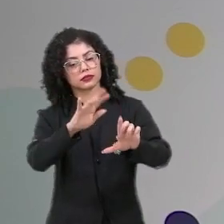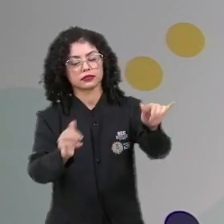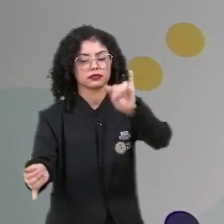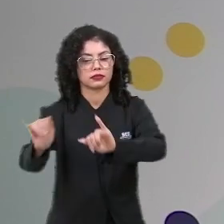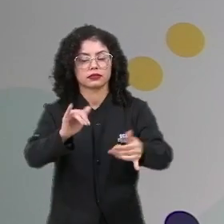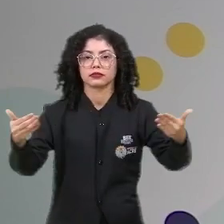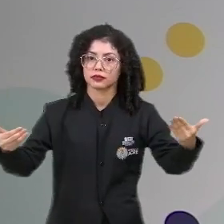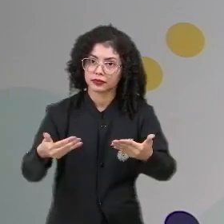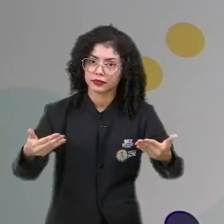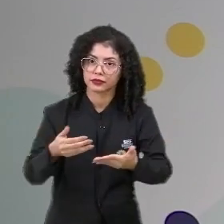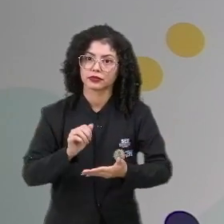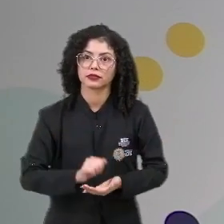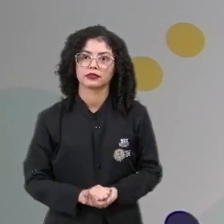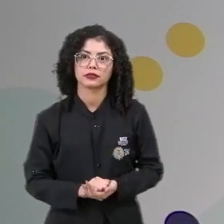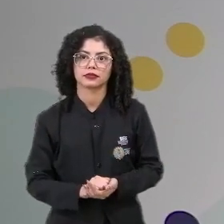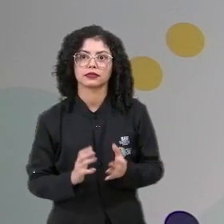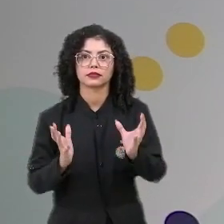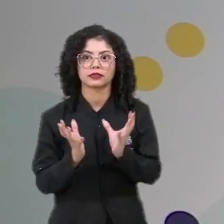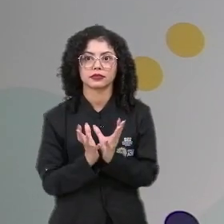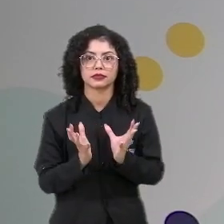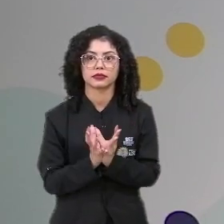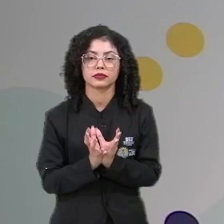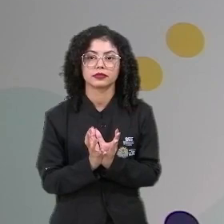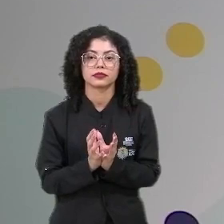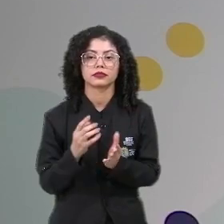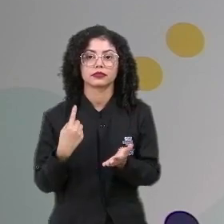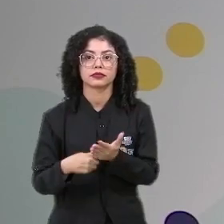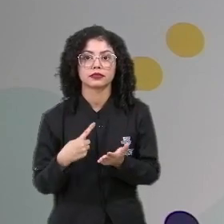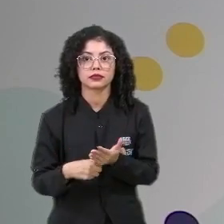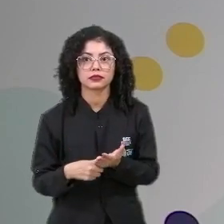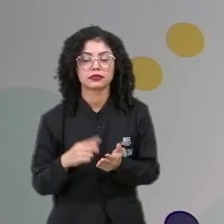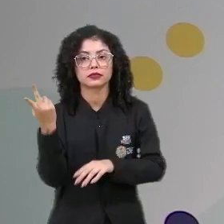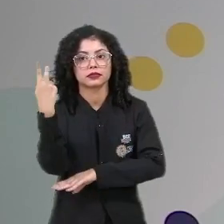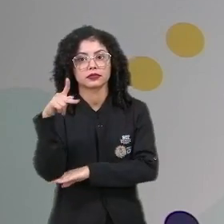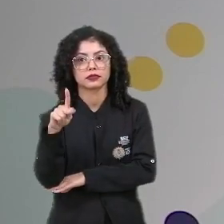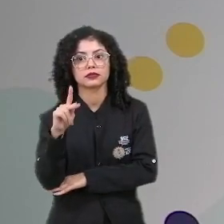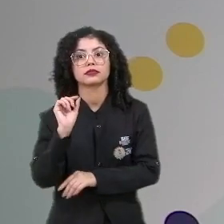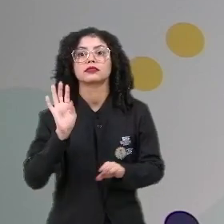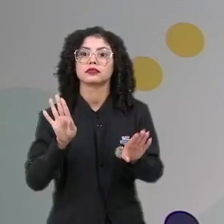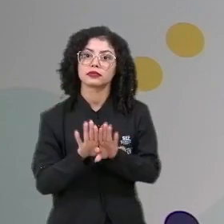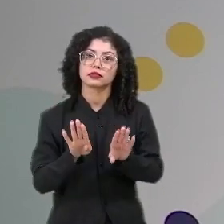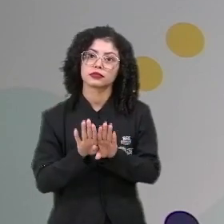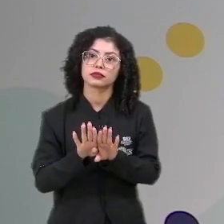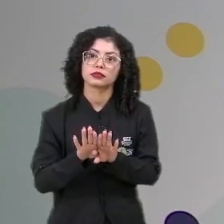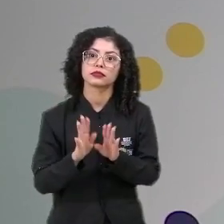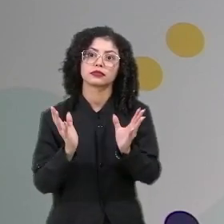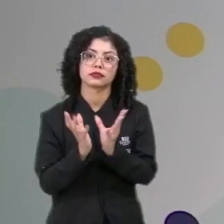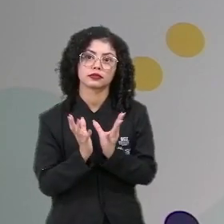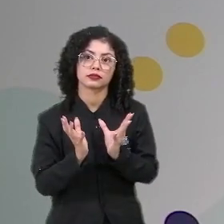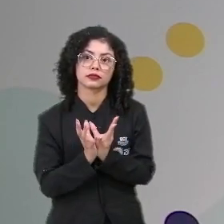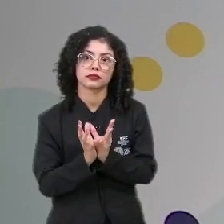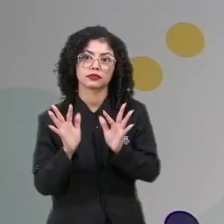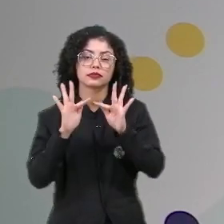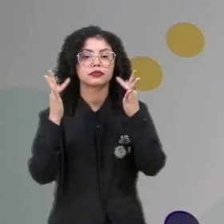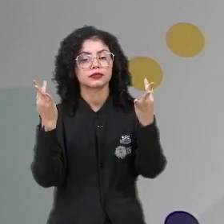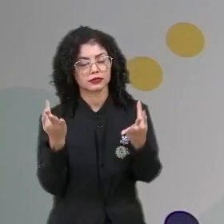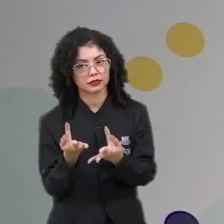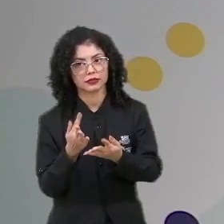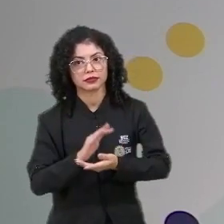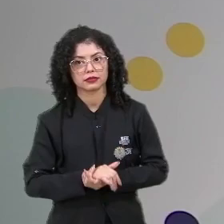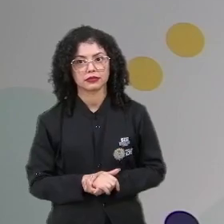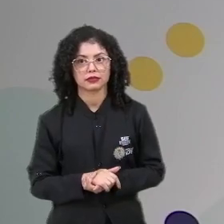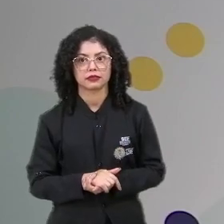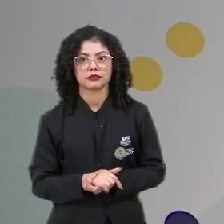periódica atual, ela é agrupada de acordo com os períodos e também com os grupos ou